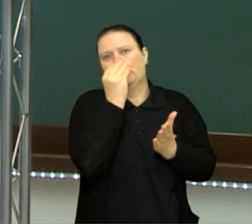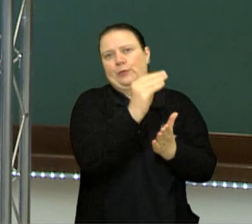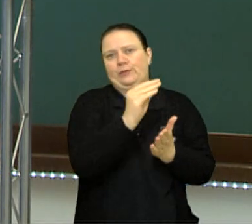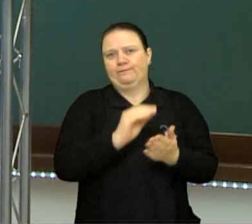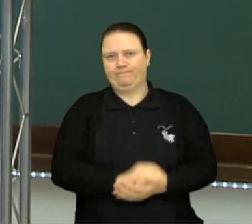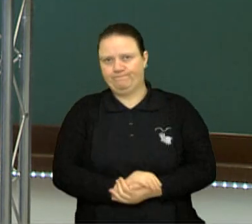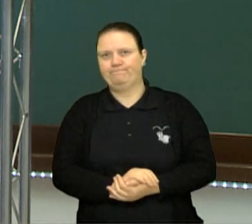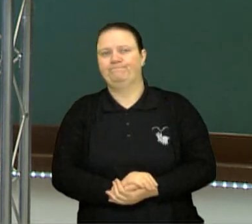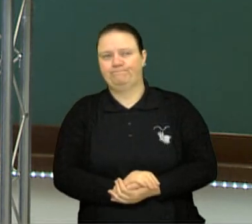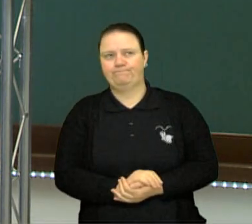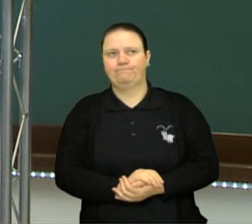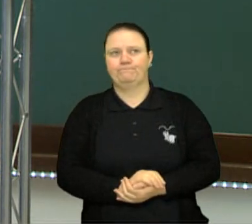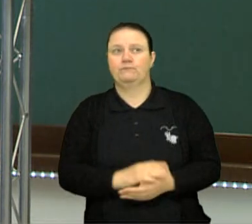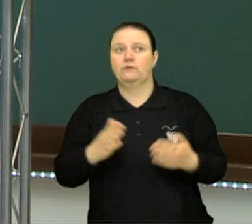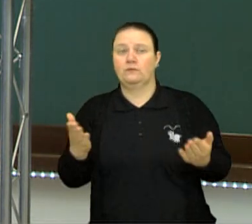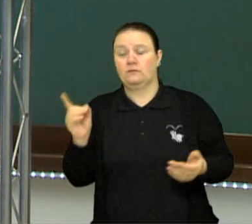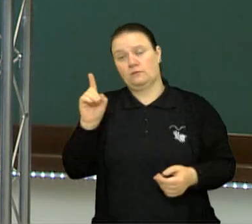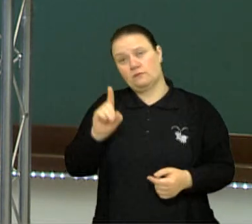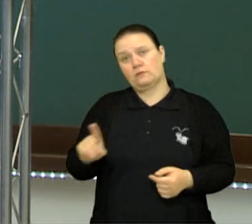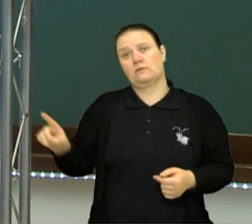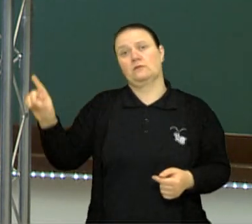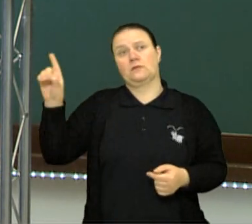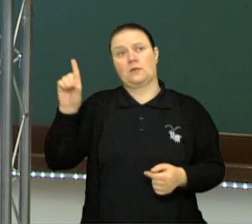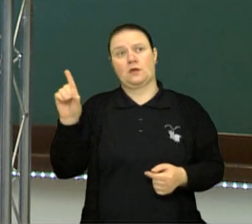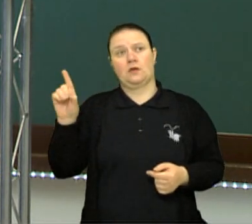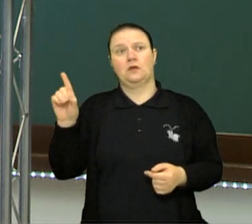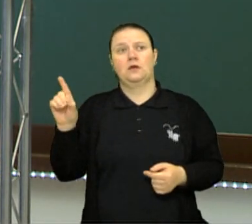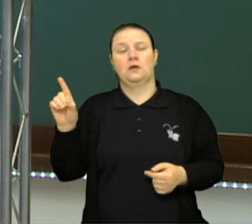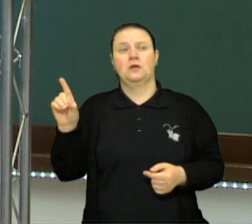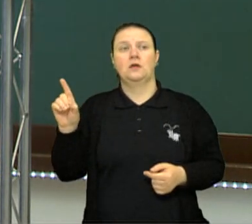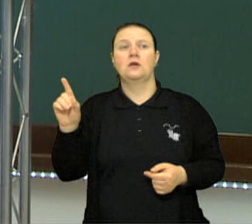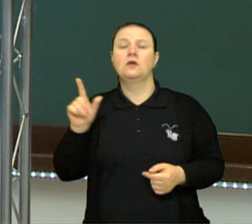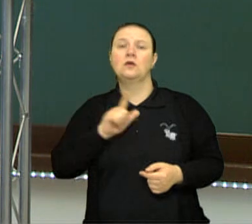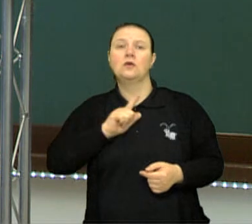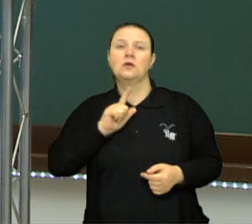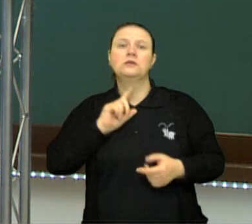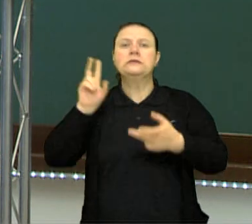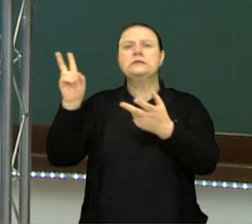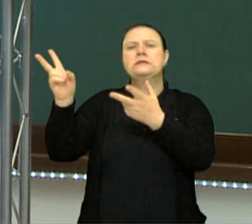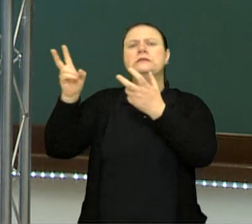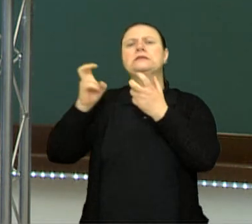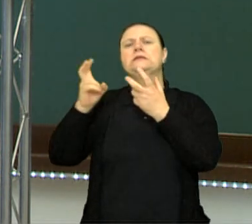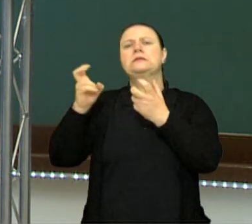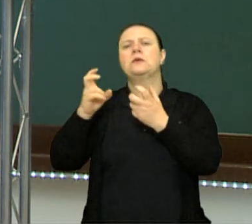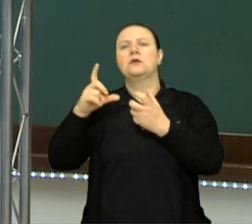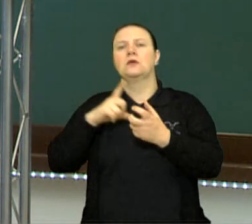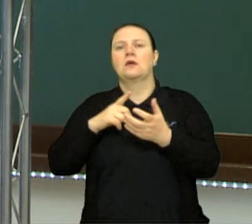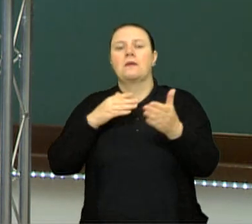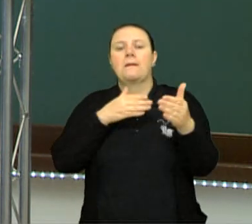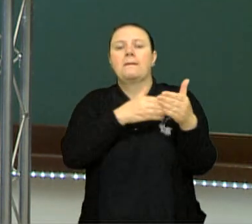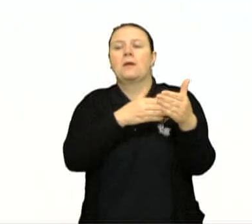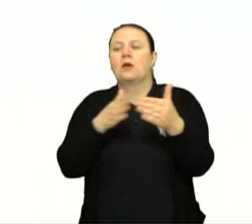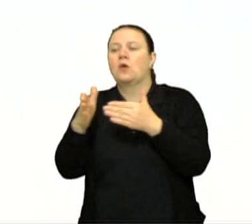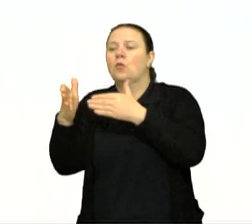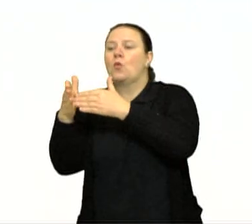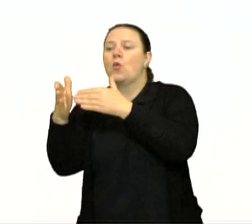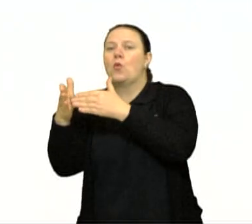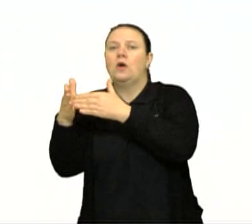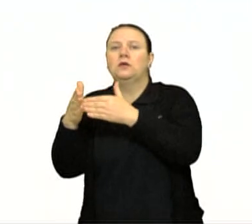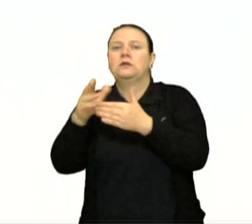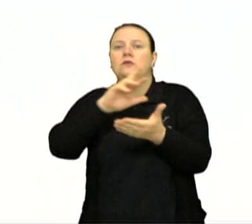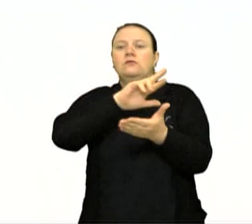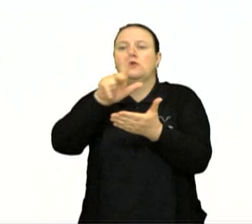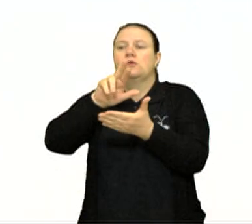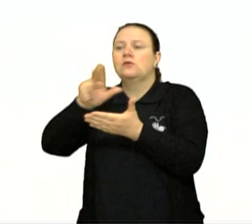delimitado para eles. Esta área, então, seria aqui, então você observe que faria divisa com vários